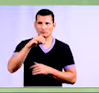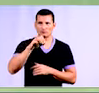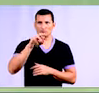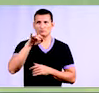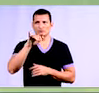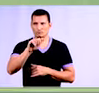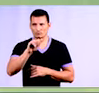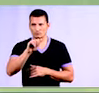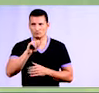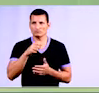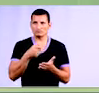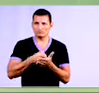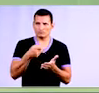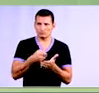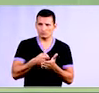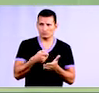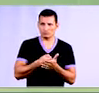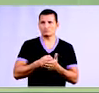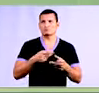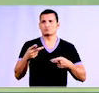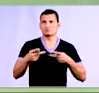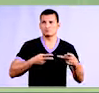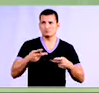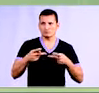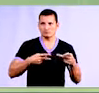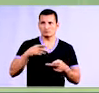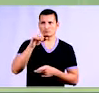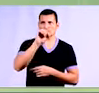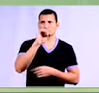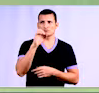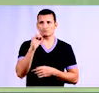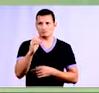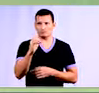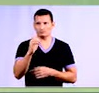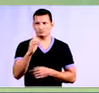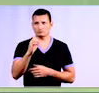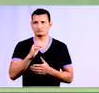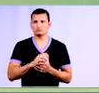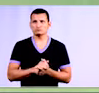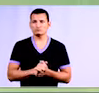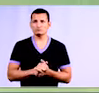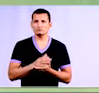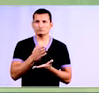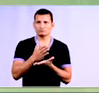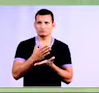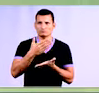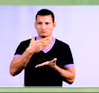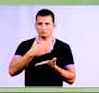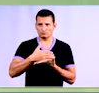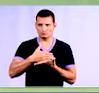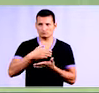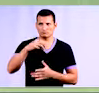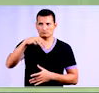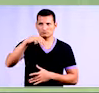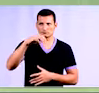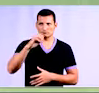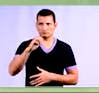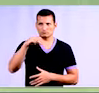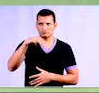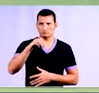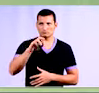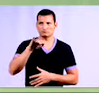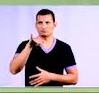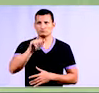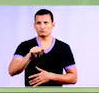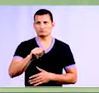os projetistas de sistemas operacionais a dividir a memória. É